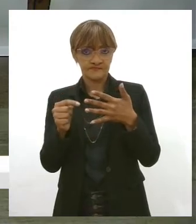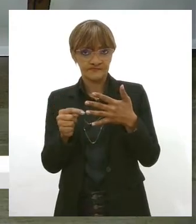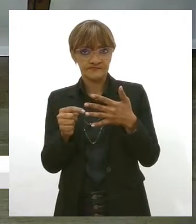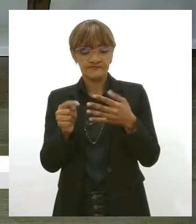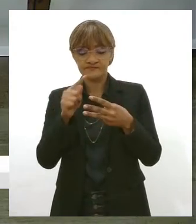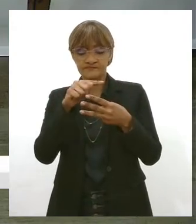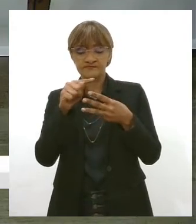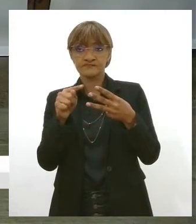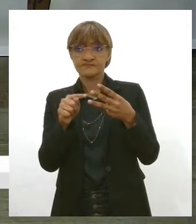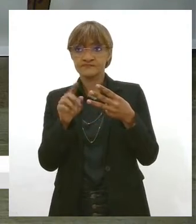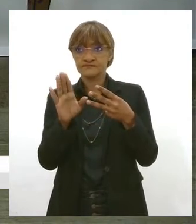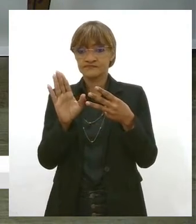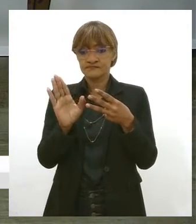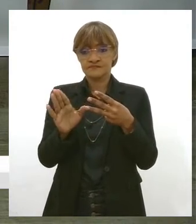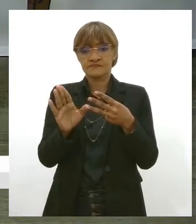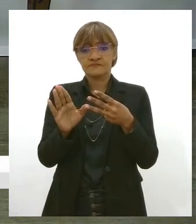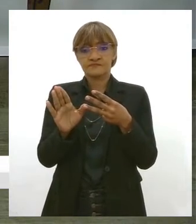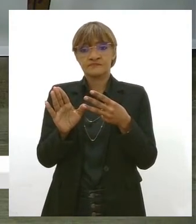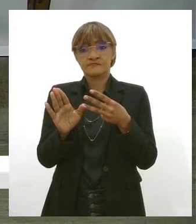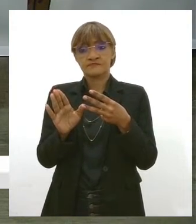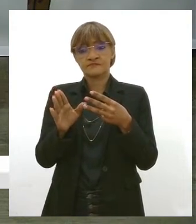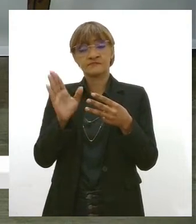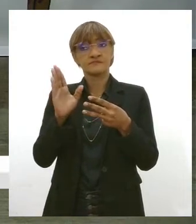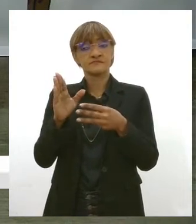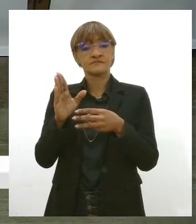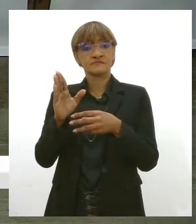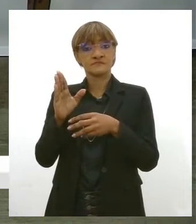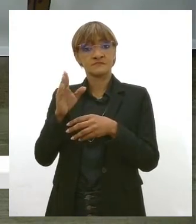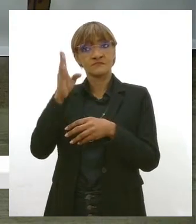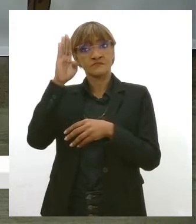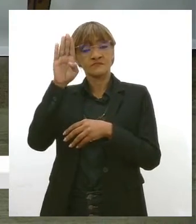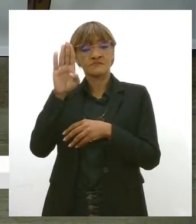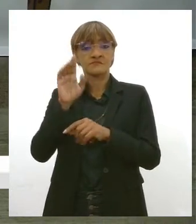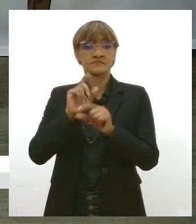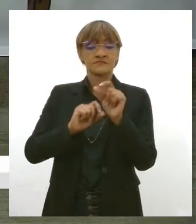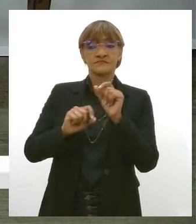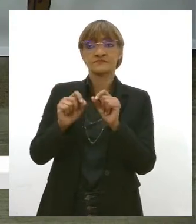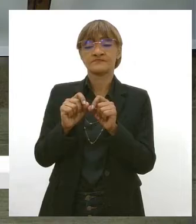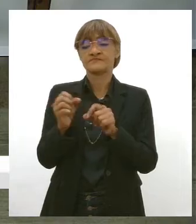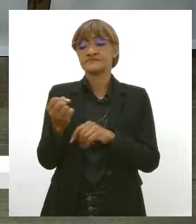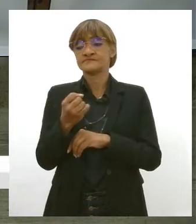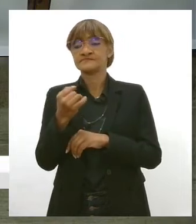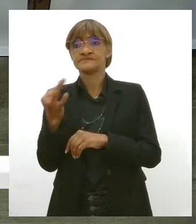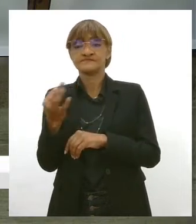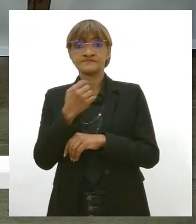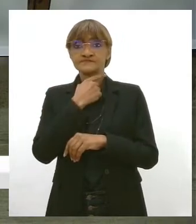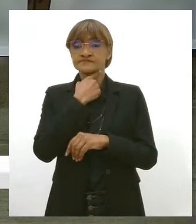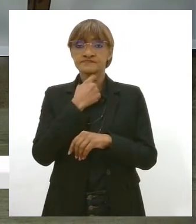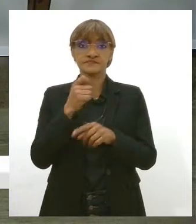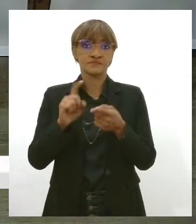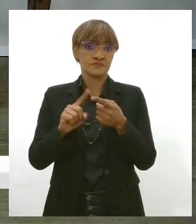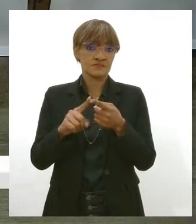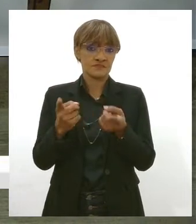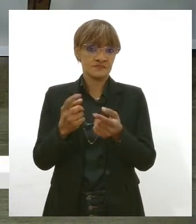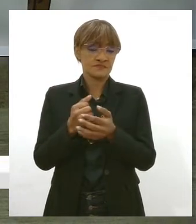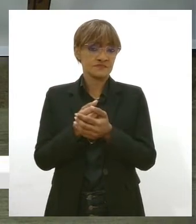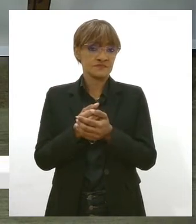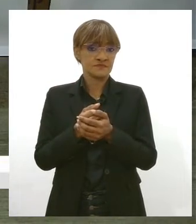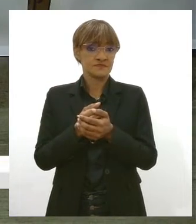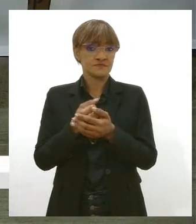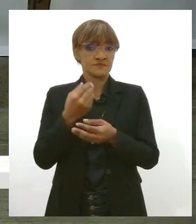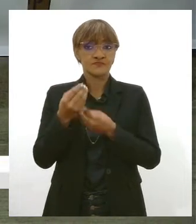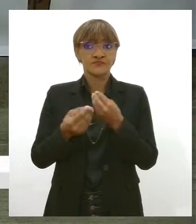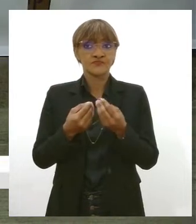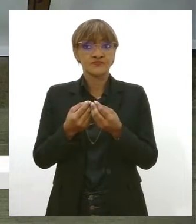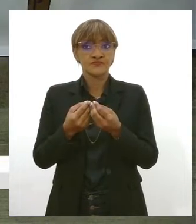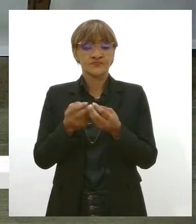digamos, carros-chefes no CAISM, tanto pela demanda quanto pela especialização dos atendimentos. Mas hoje, se a